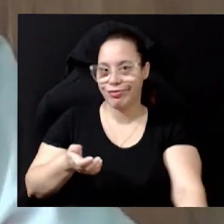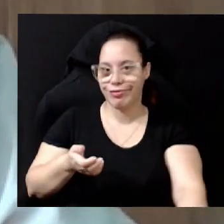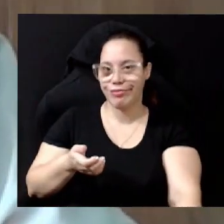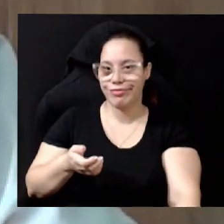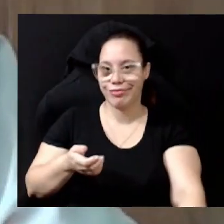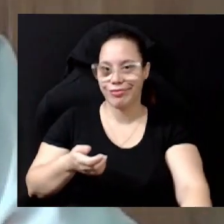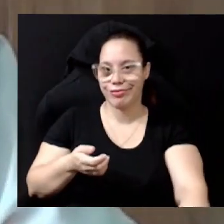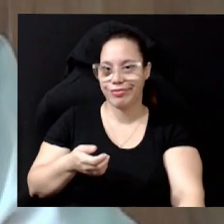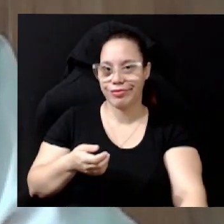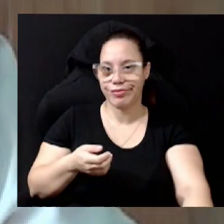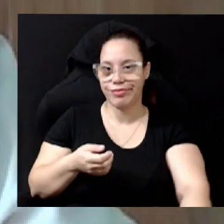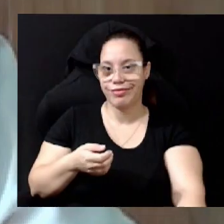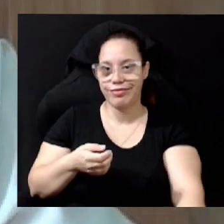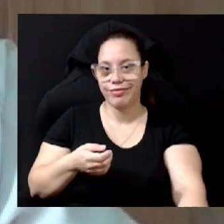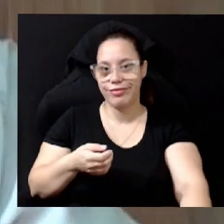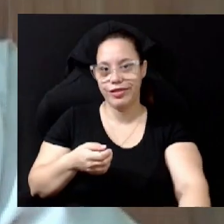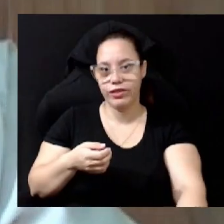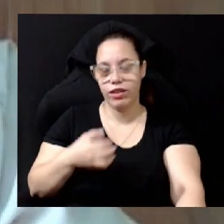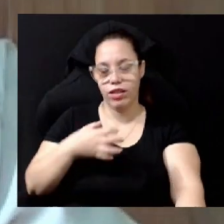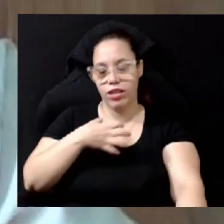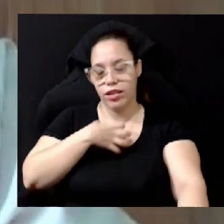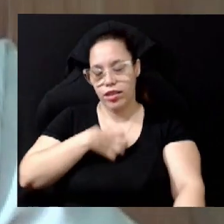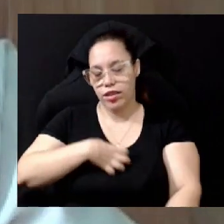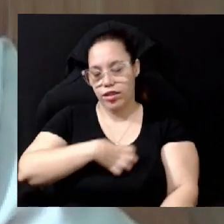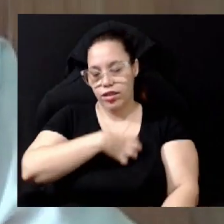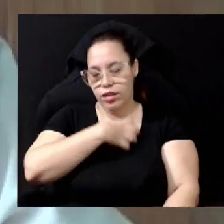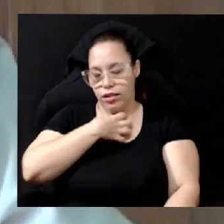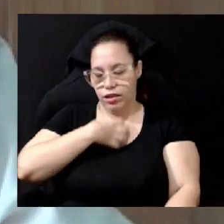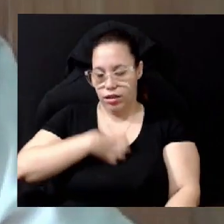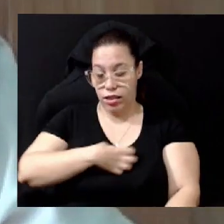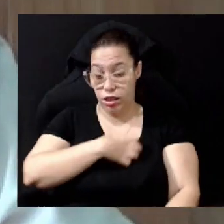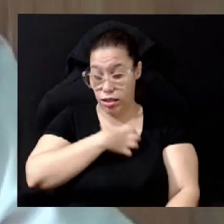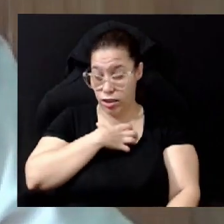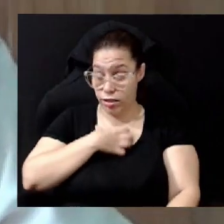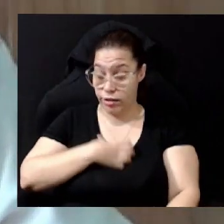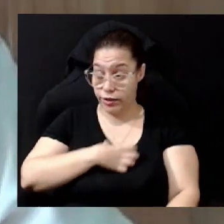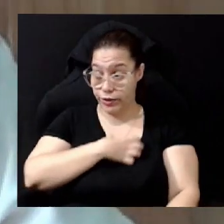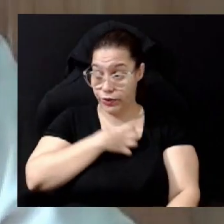Então, é, há também uma angústia enorme